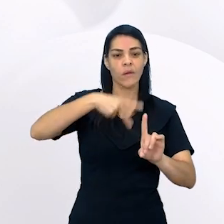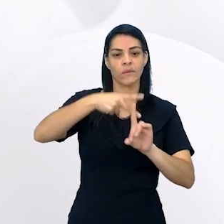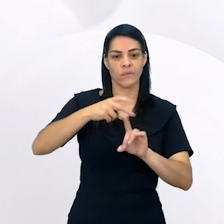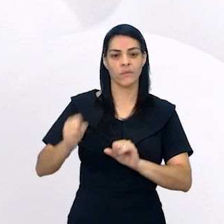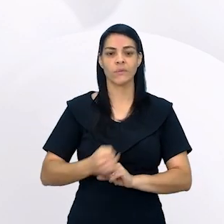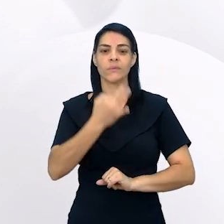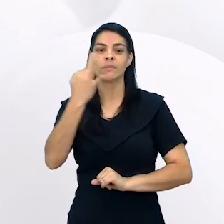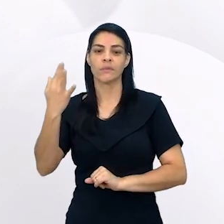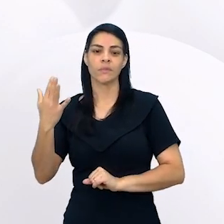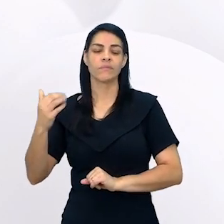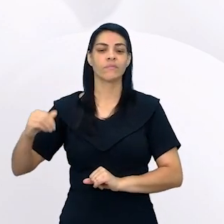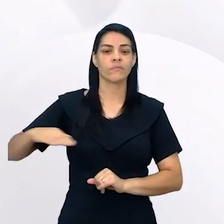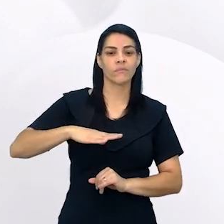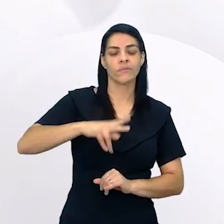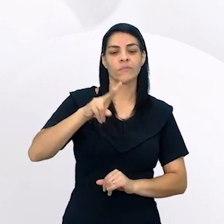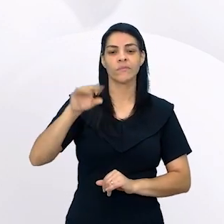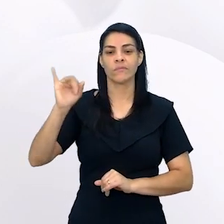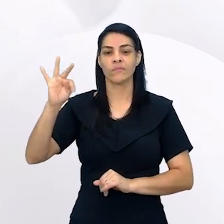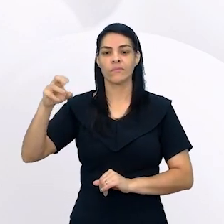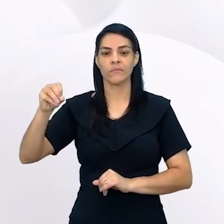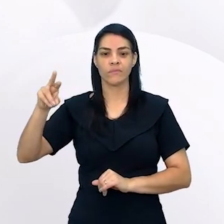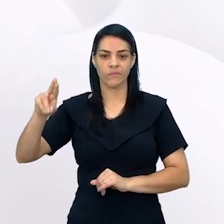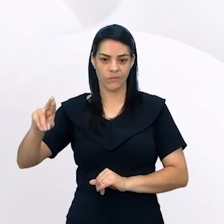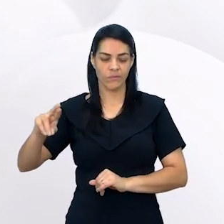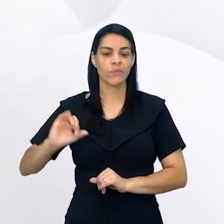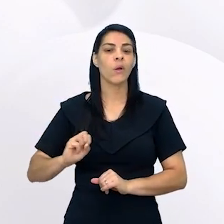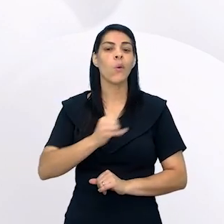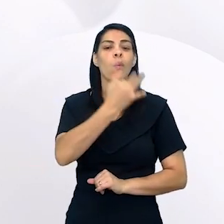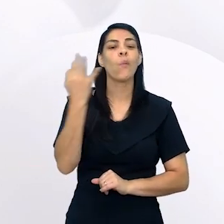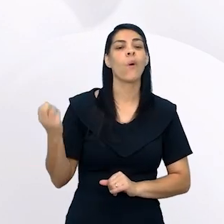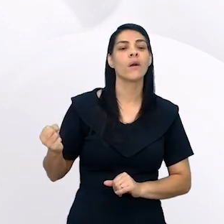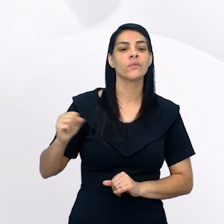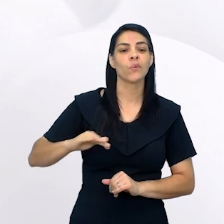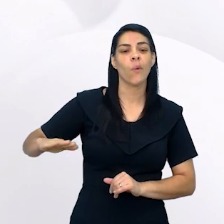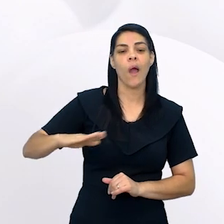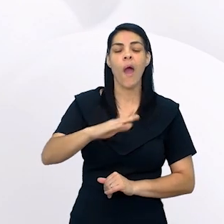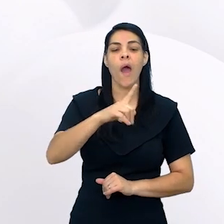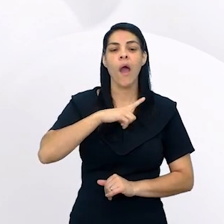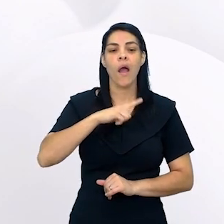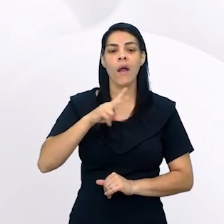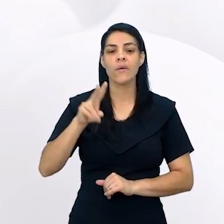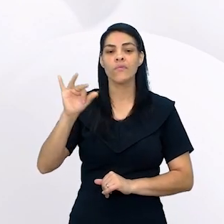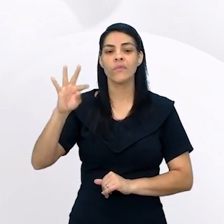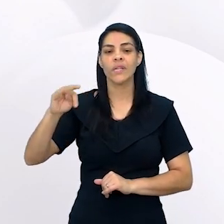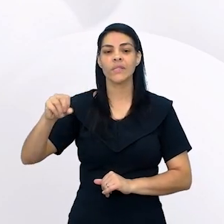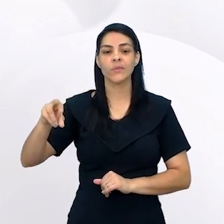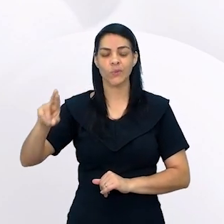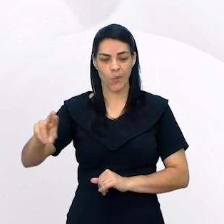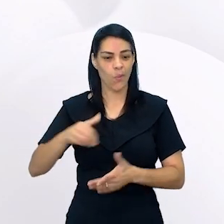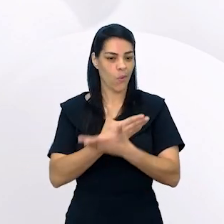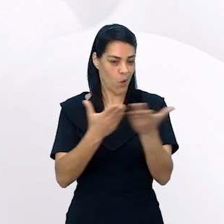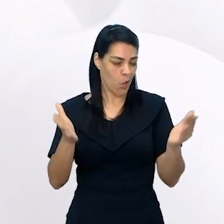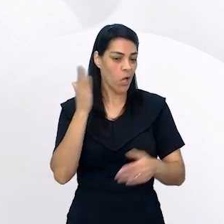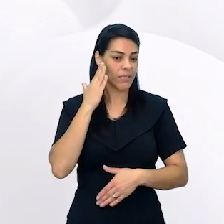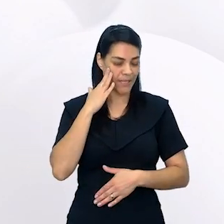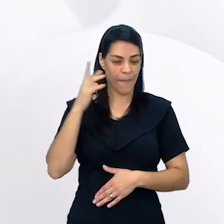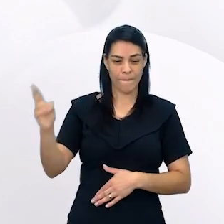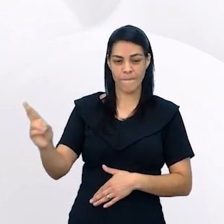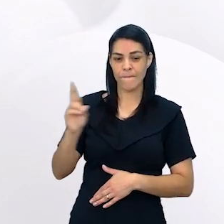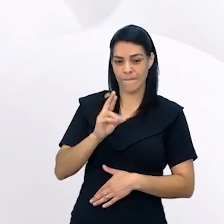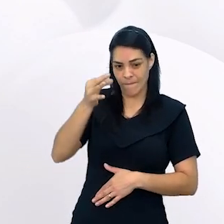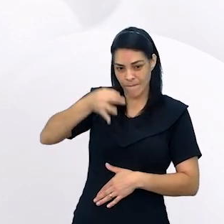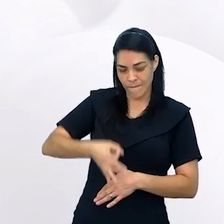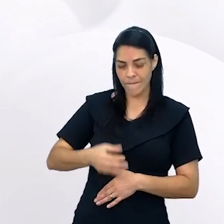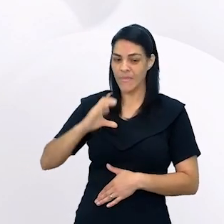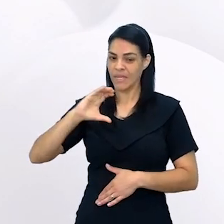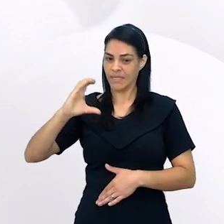carrinhos tem Vitor e aí a gente sabe que a resposta correta é a